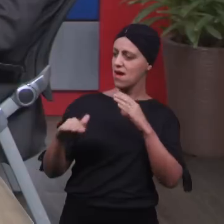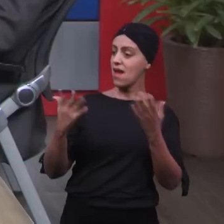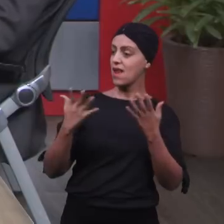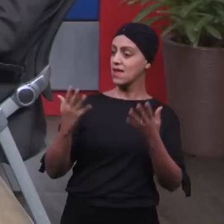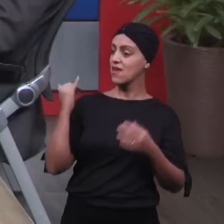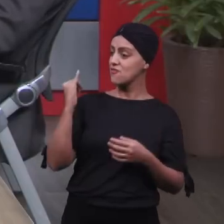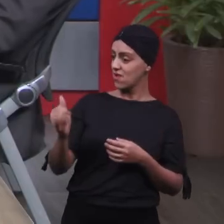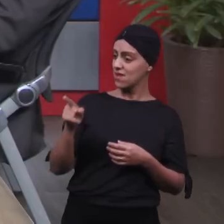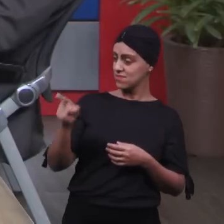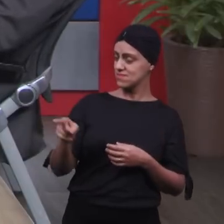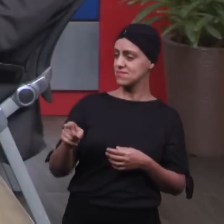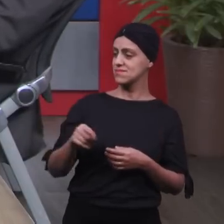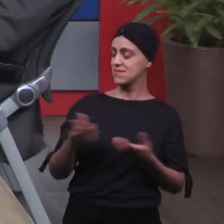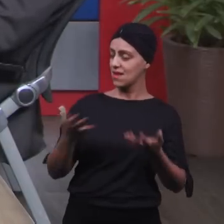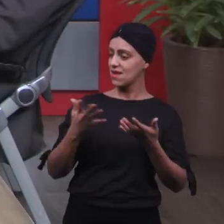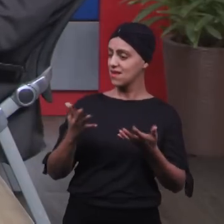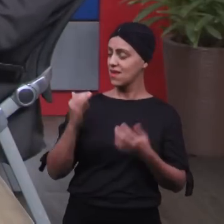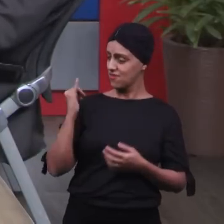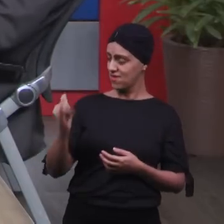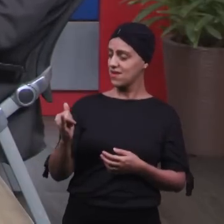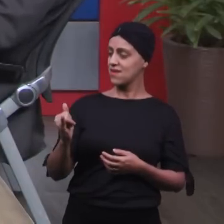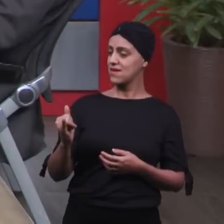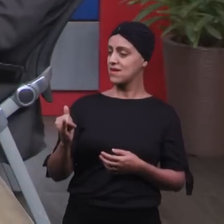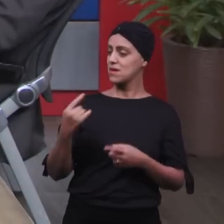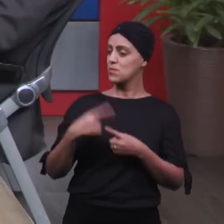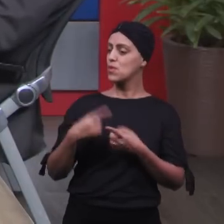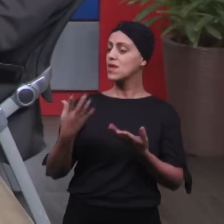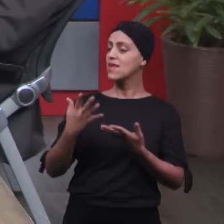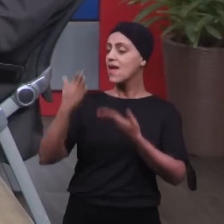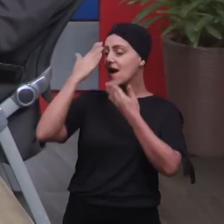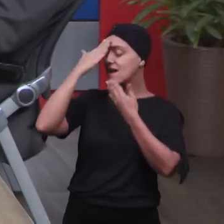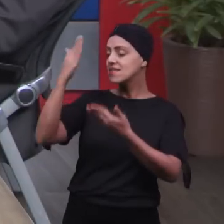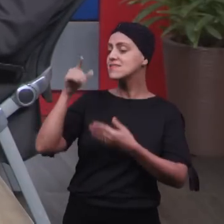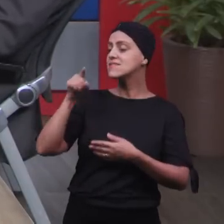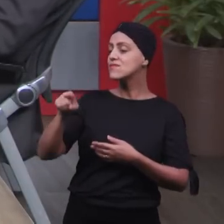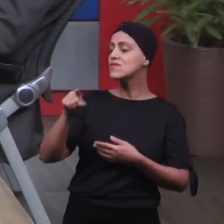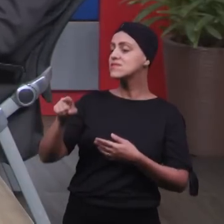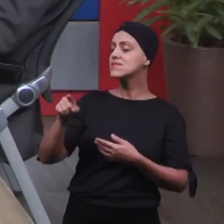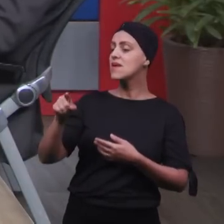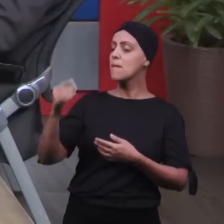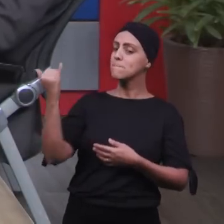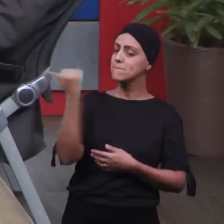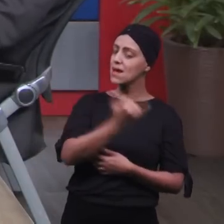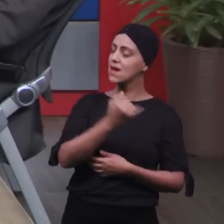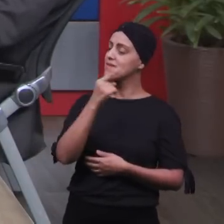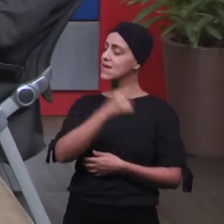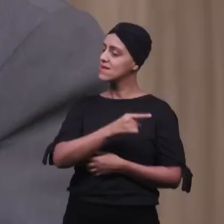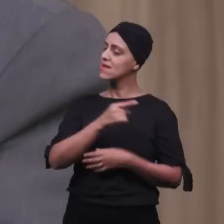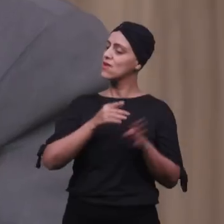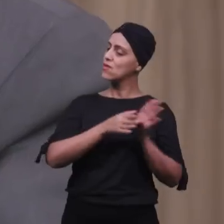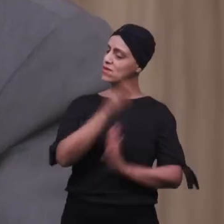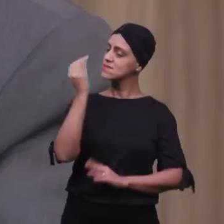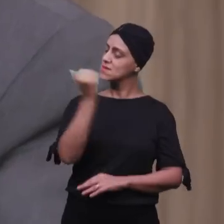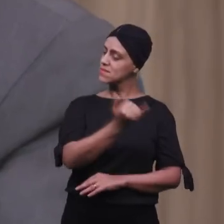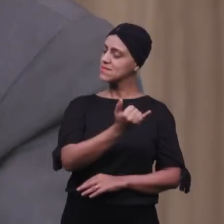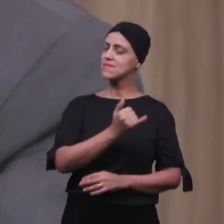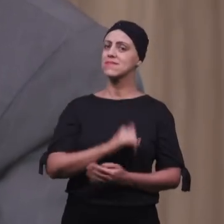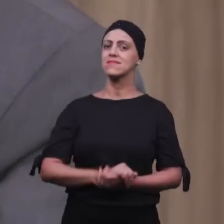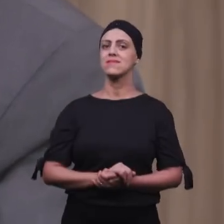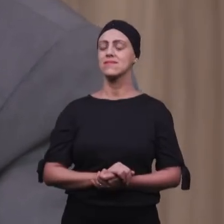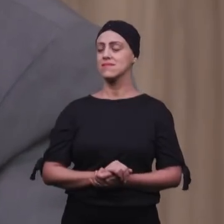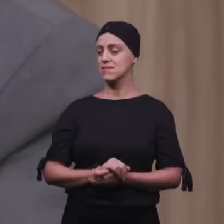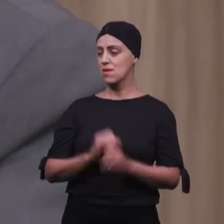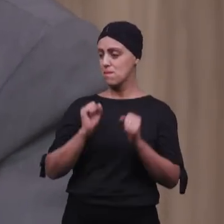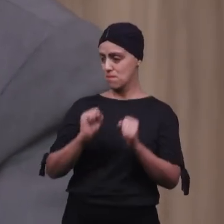senhor. Ela quer falar com o senhor. Quer agradecer pela palavra que recebeu. E eu quero saber se eu posso